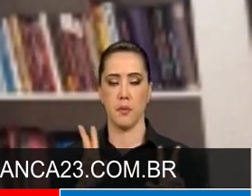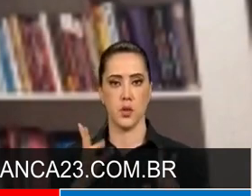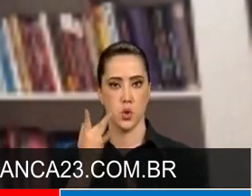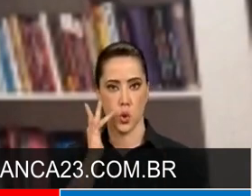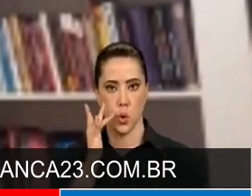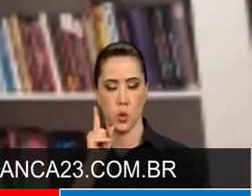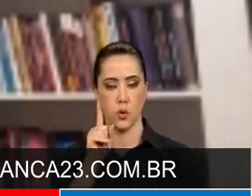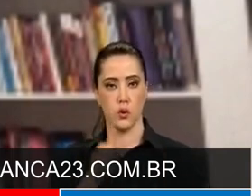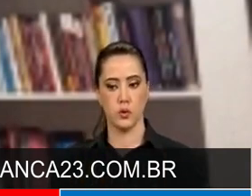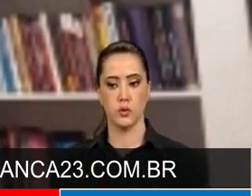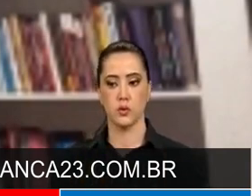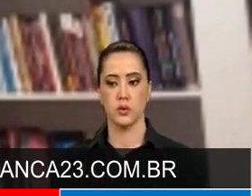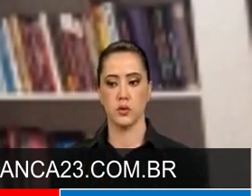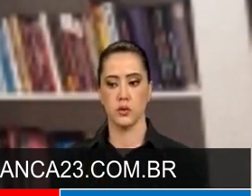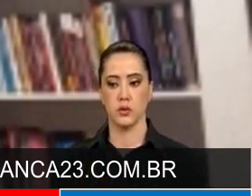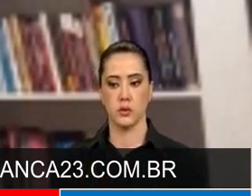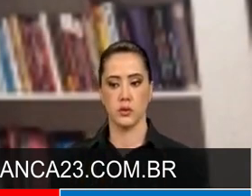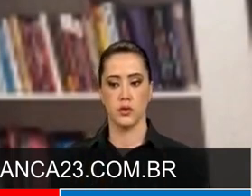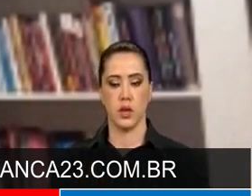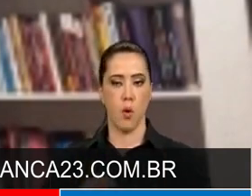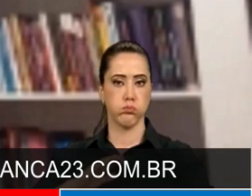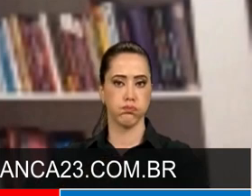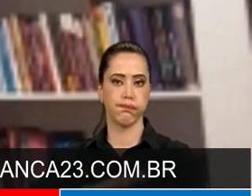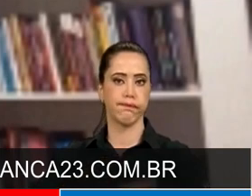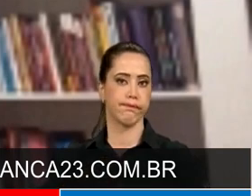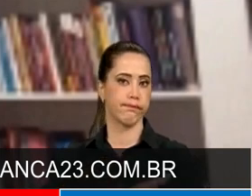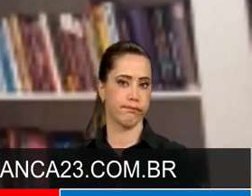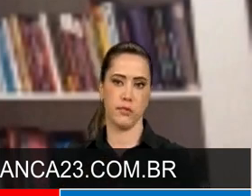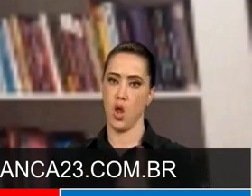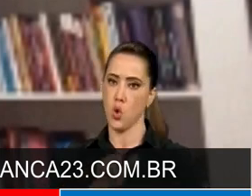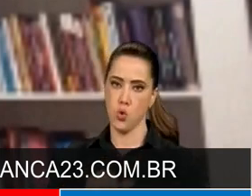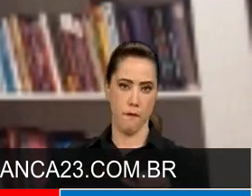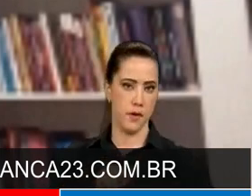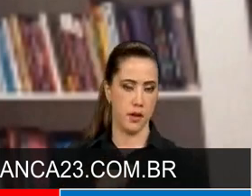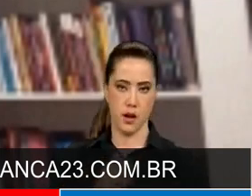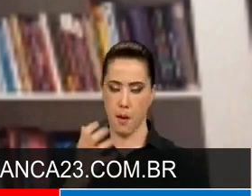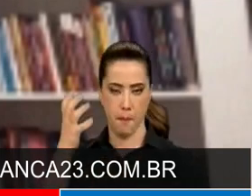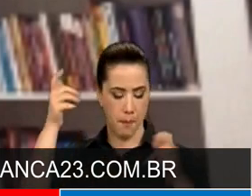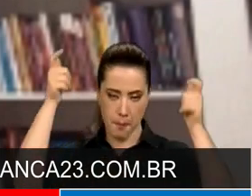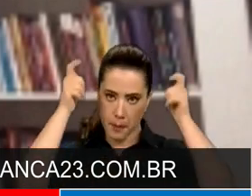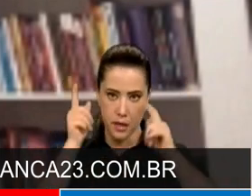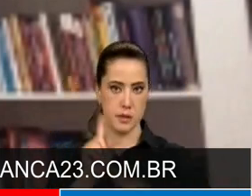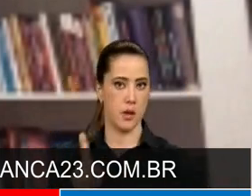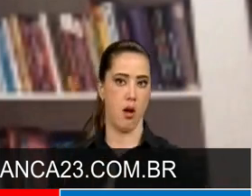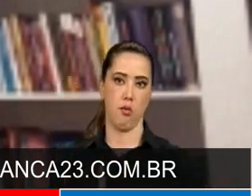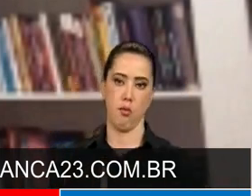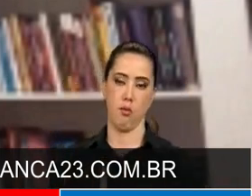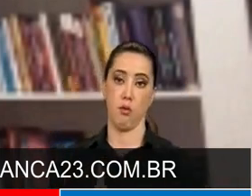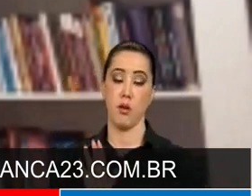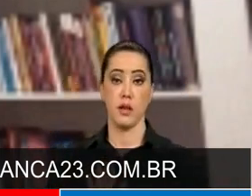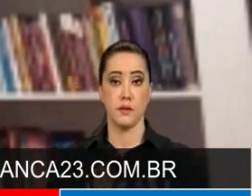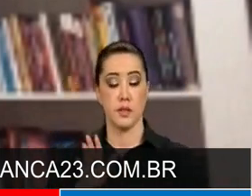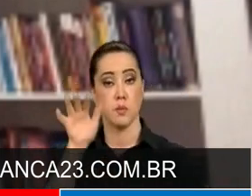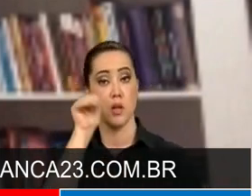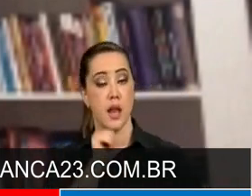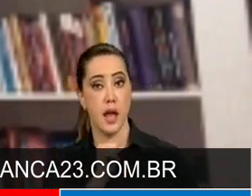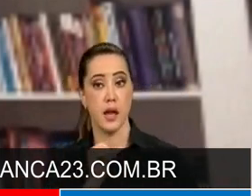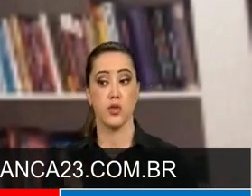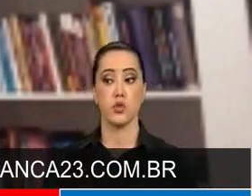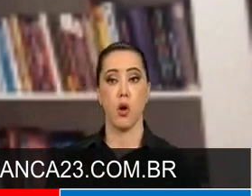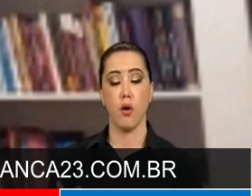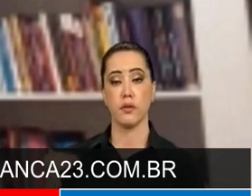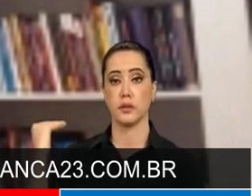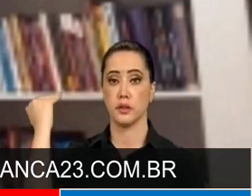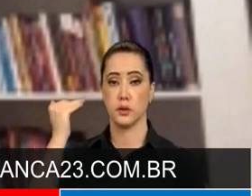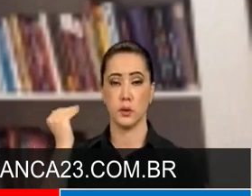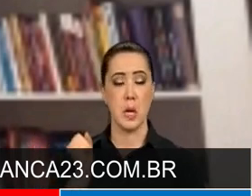é fera não vira príncipe com o seu amor. Porque muitas mulheres jovens e adultas passam anos em